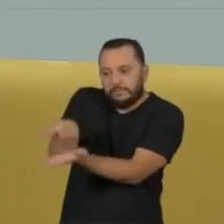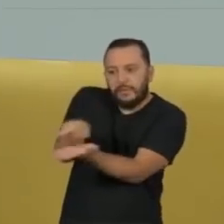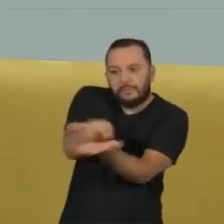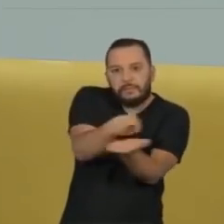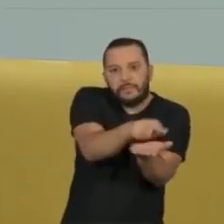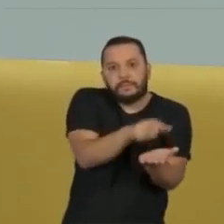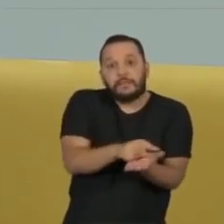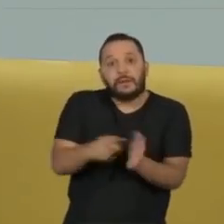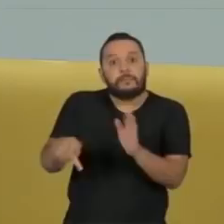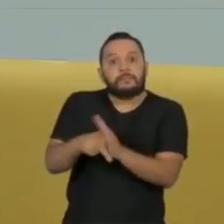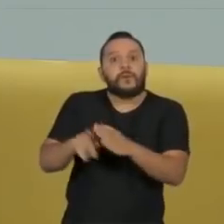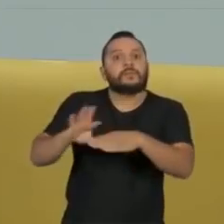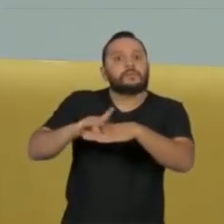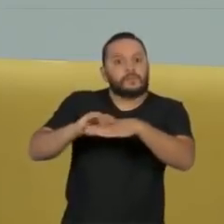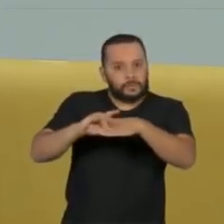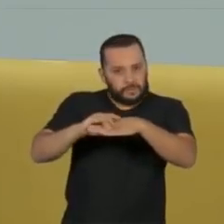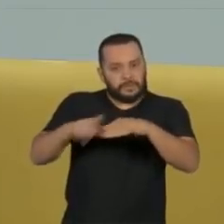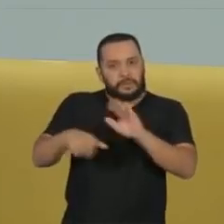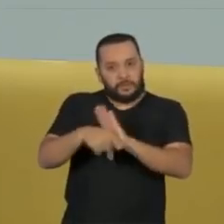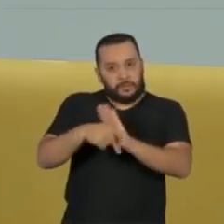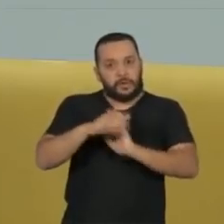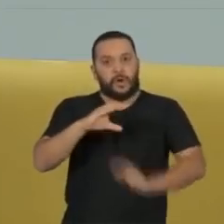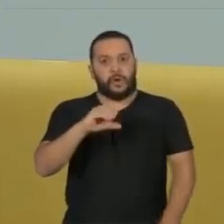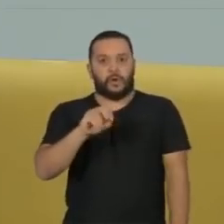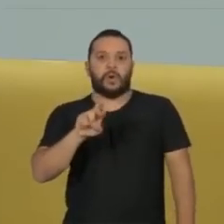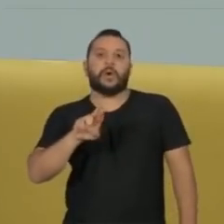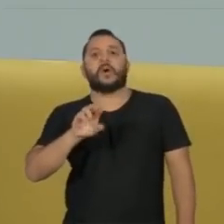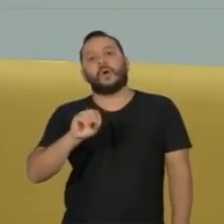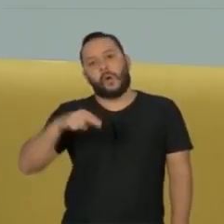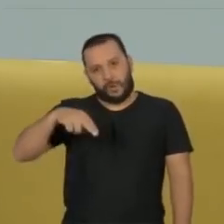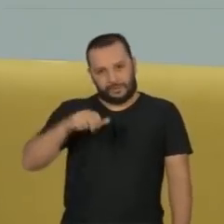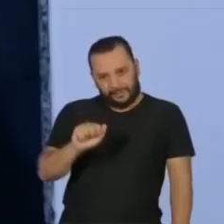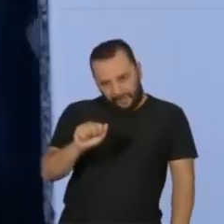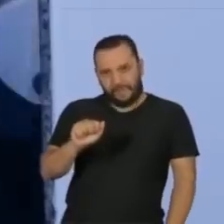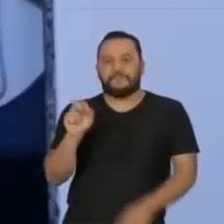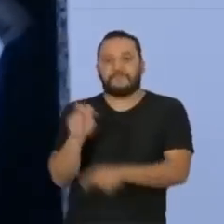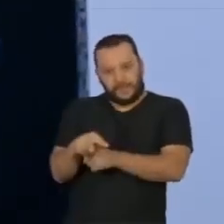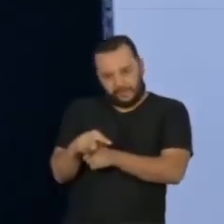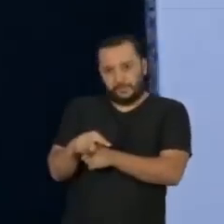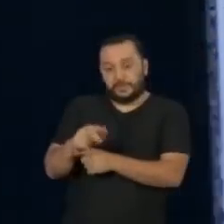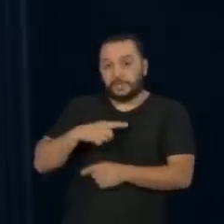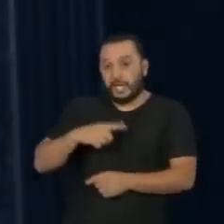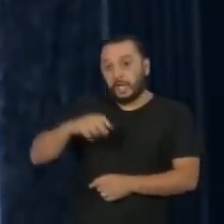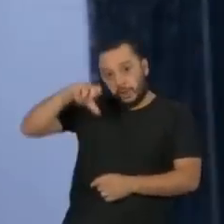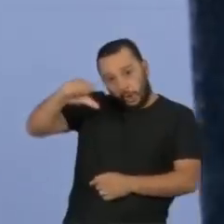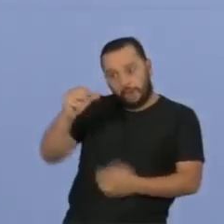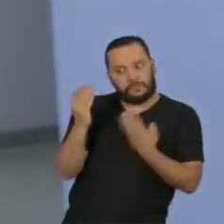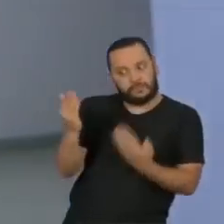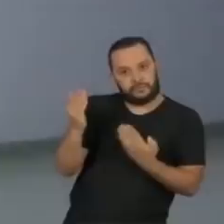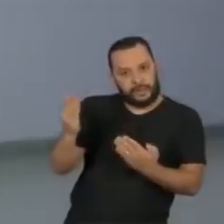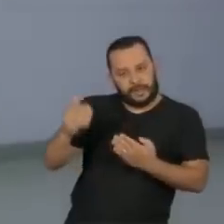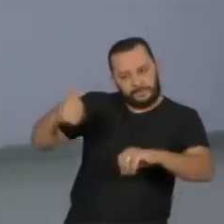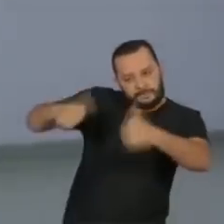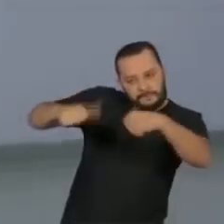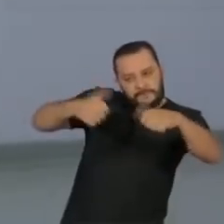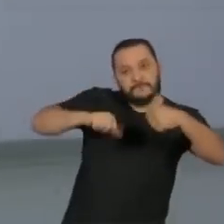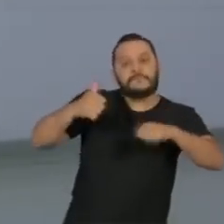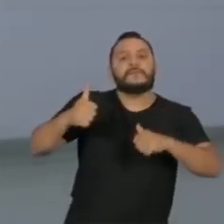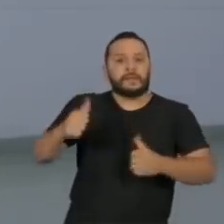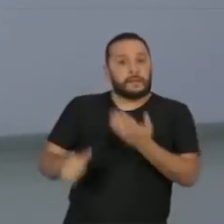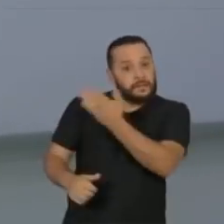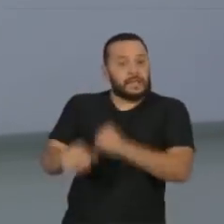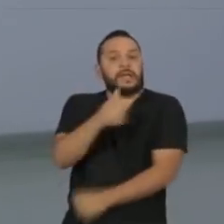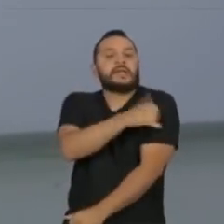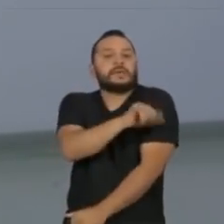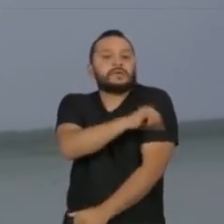com o novo coronavírus. 9 casos suspeitos estão sendo monitorados. No Rio de Janeiro, a Fiocruz recebeu os fragmentos